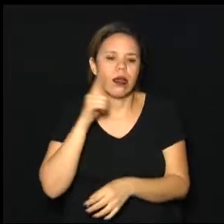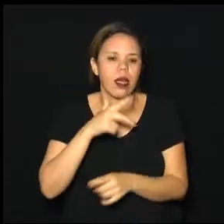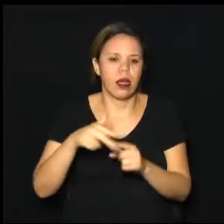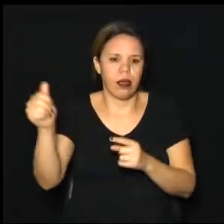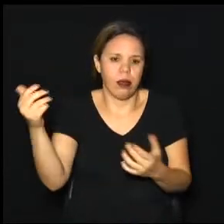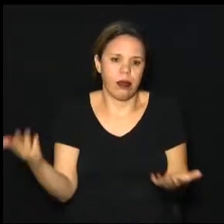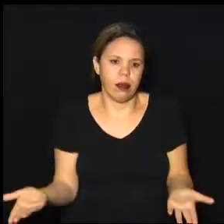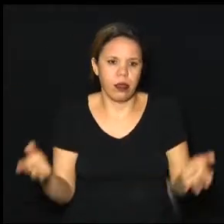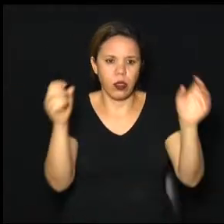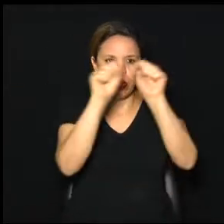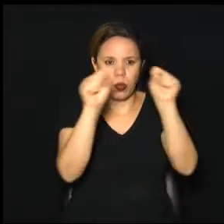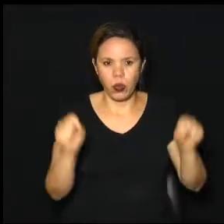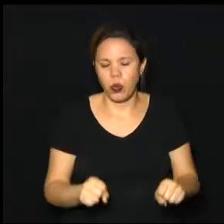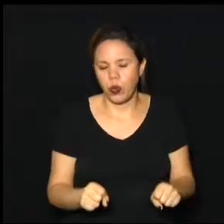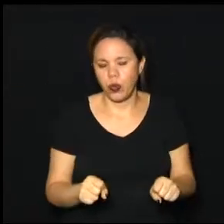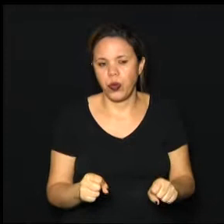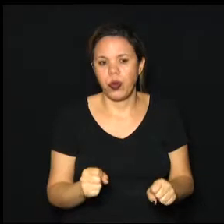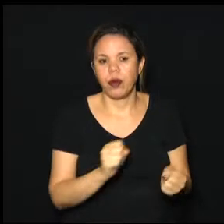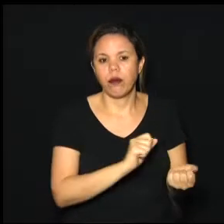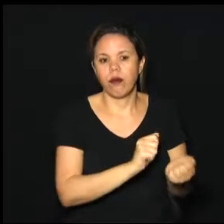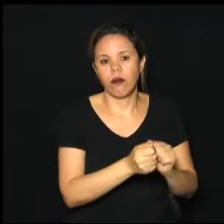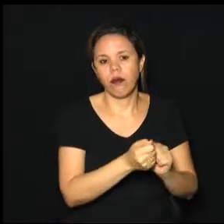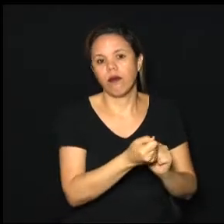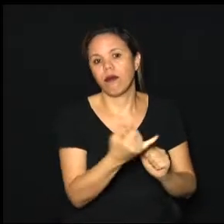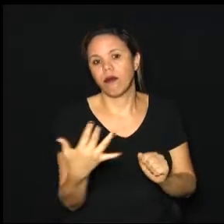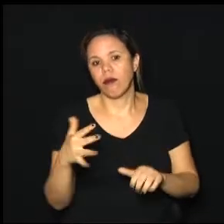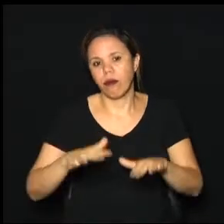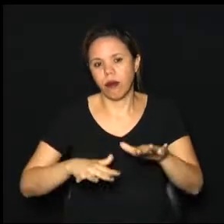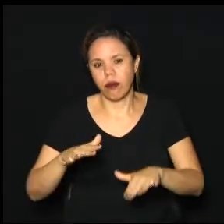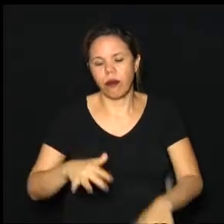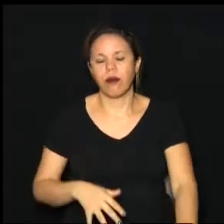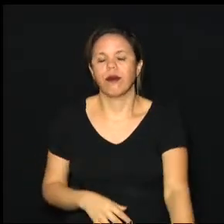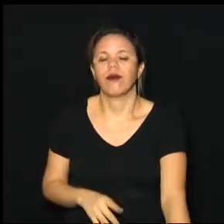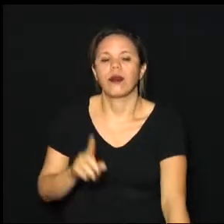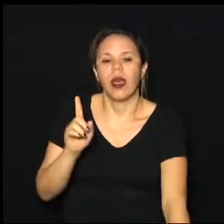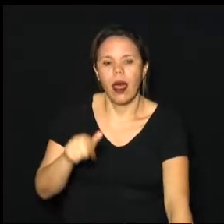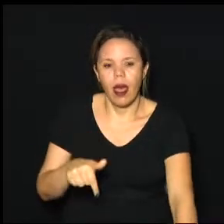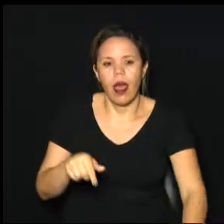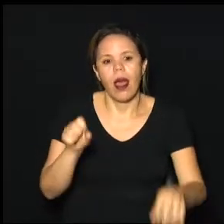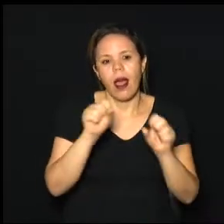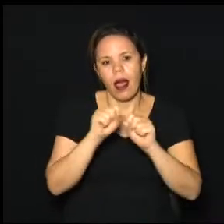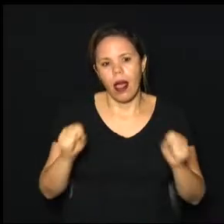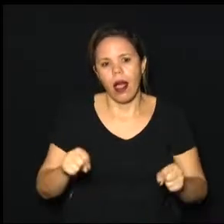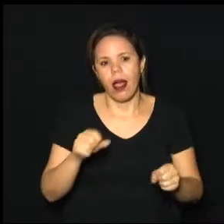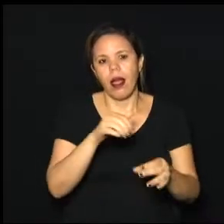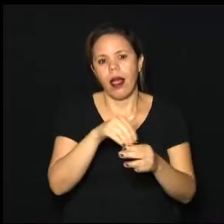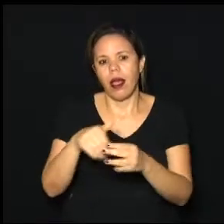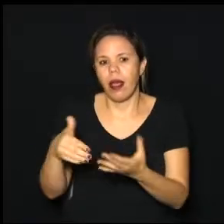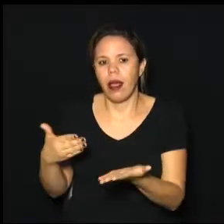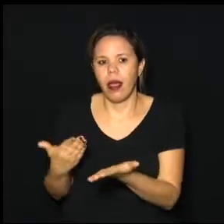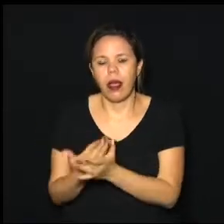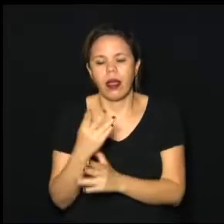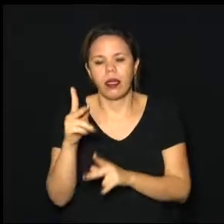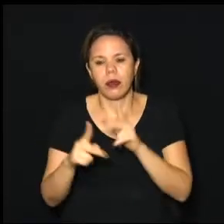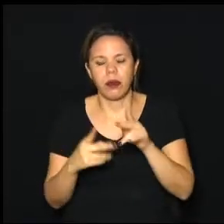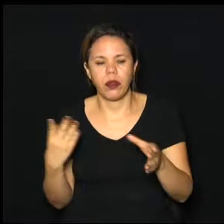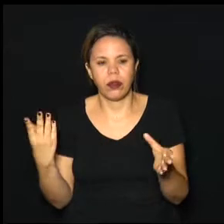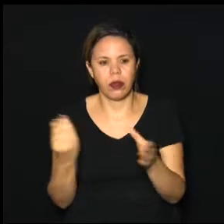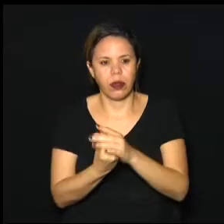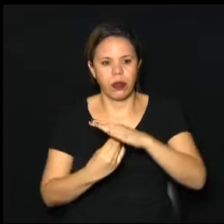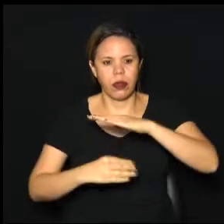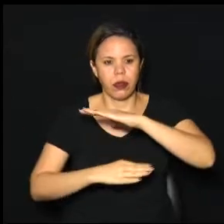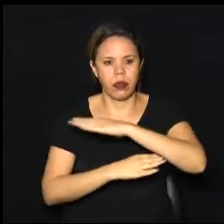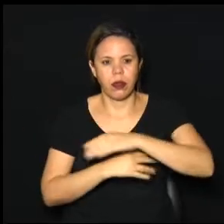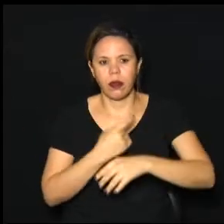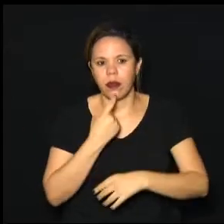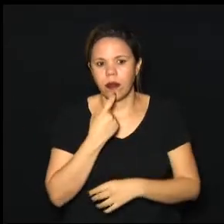No sistema proporcional, que é o sistema que elege os integrantes da Câmara Municipal de